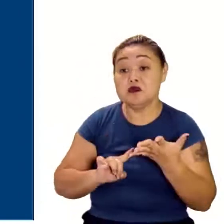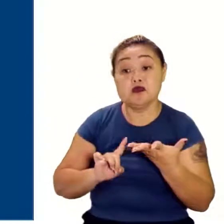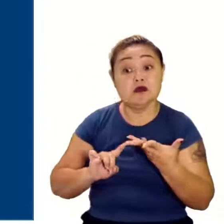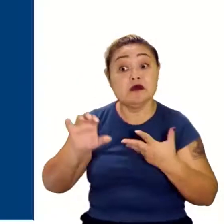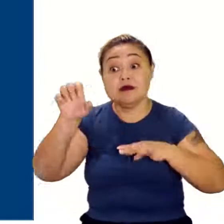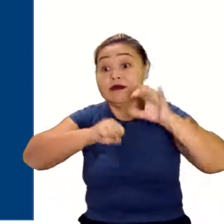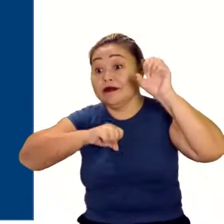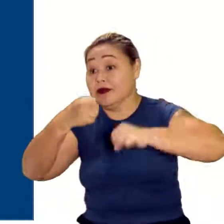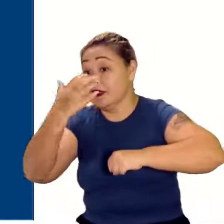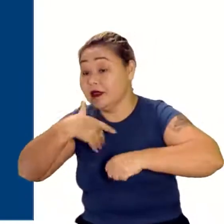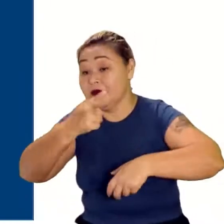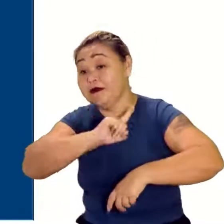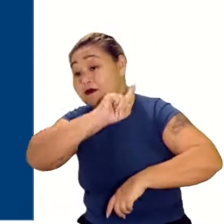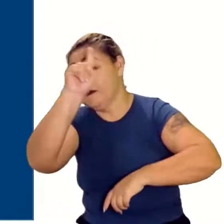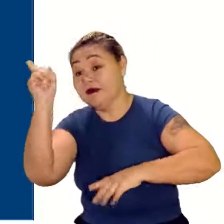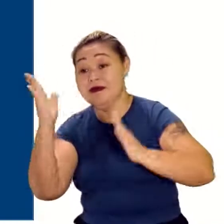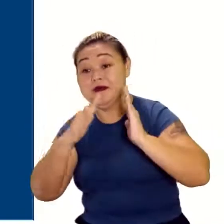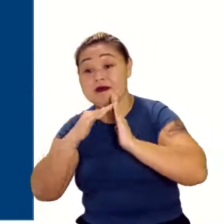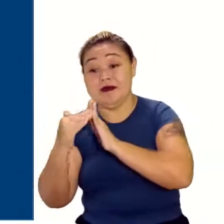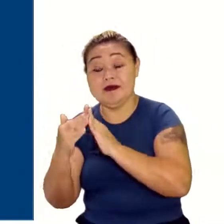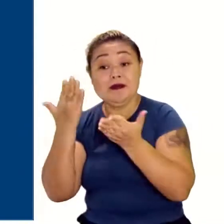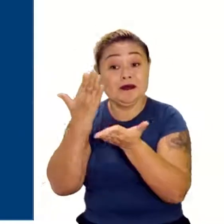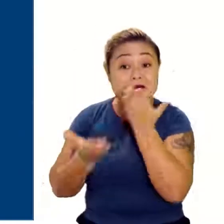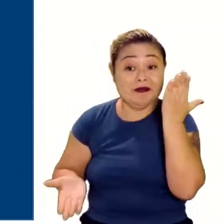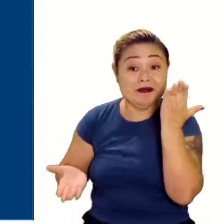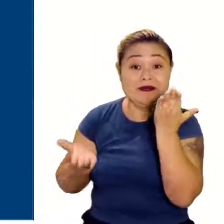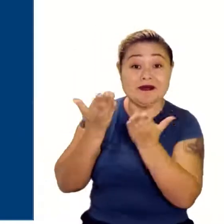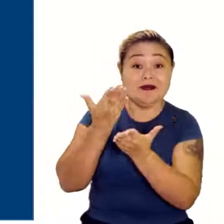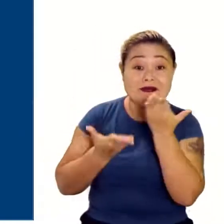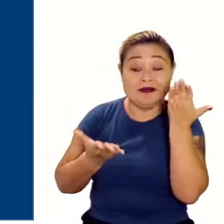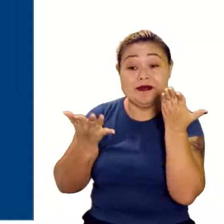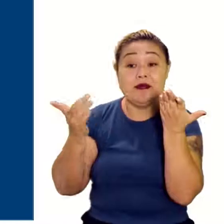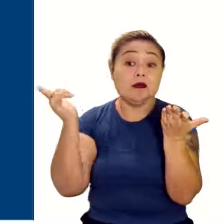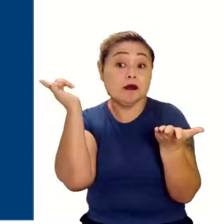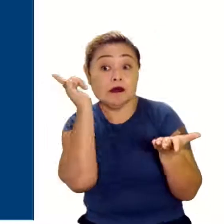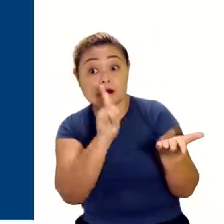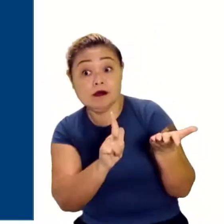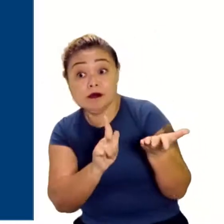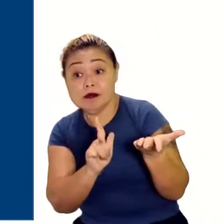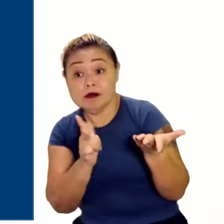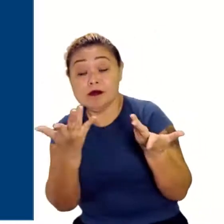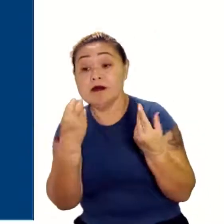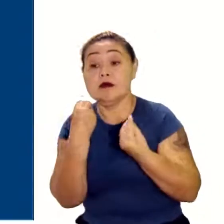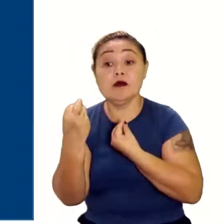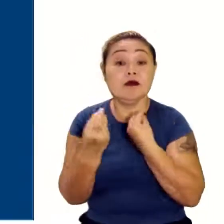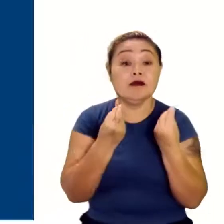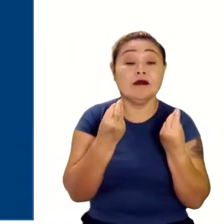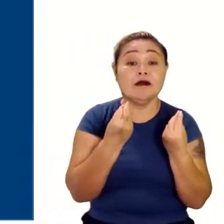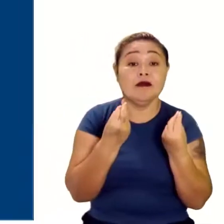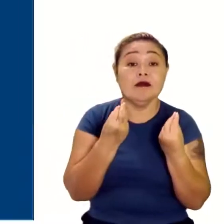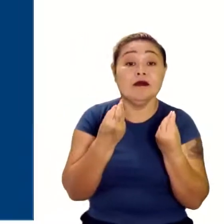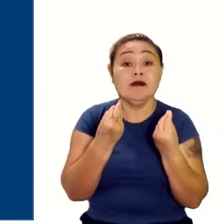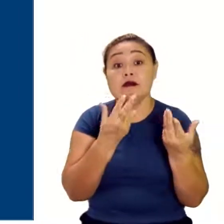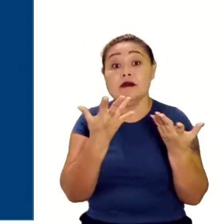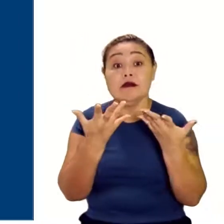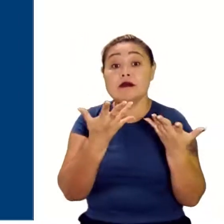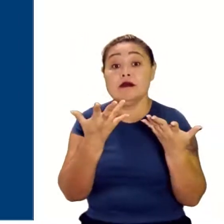Eu peguei maçãs do vizinho. Perdi tantas maçãs, ganhei tantas maçãs, no total fiquei com